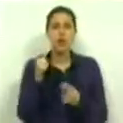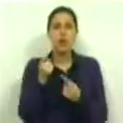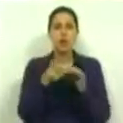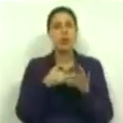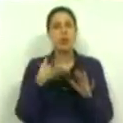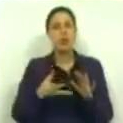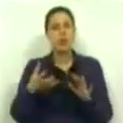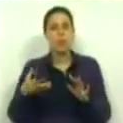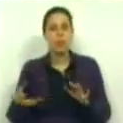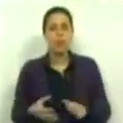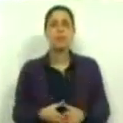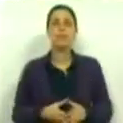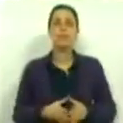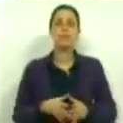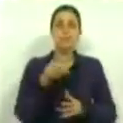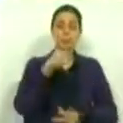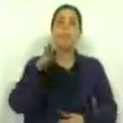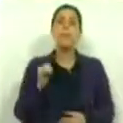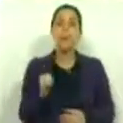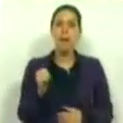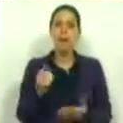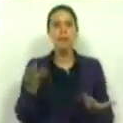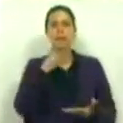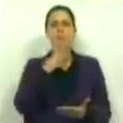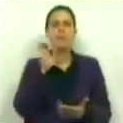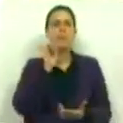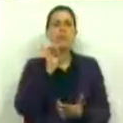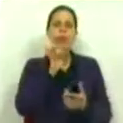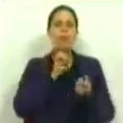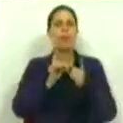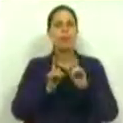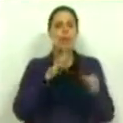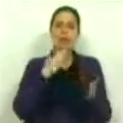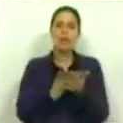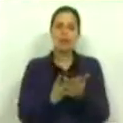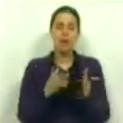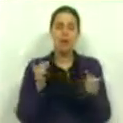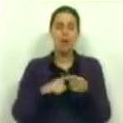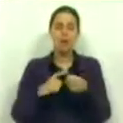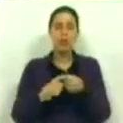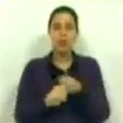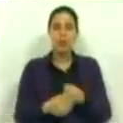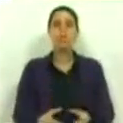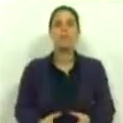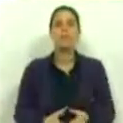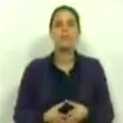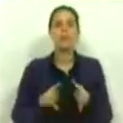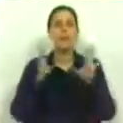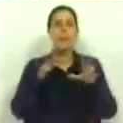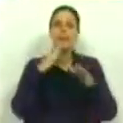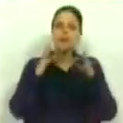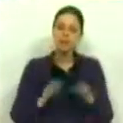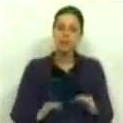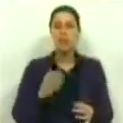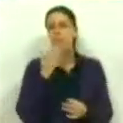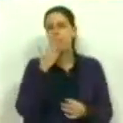mais complexa. O Partido Socialista diz que valoriza o diálogo e a concertação. Mas o certo